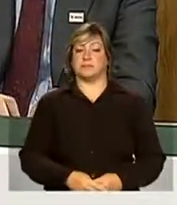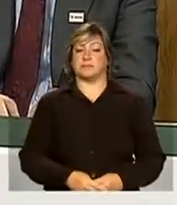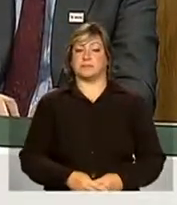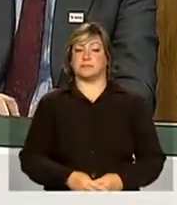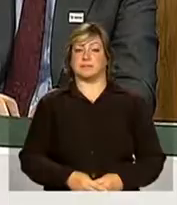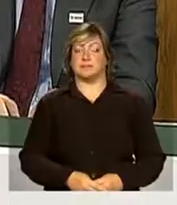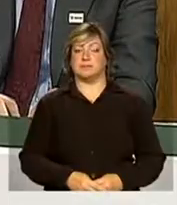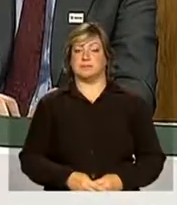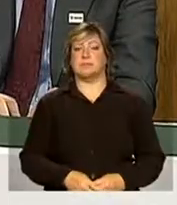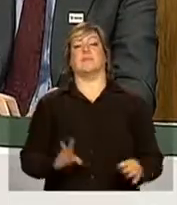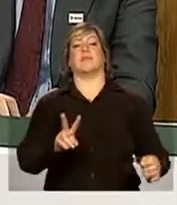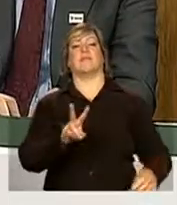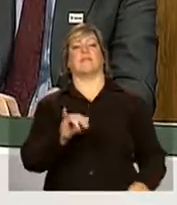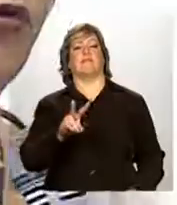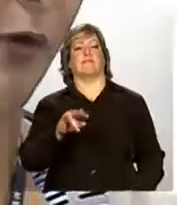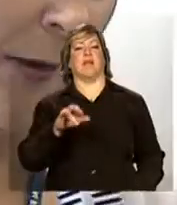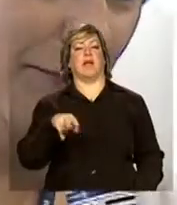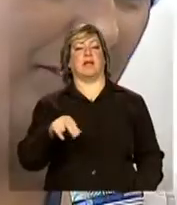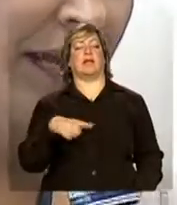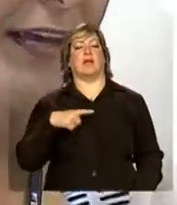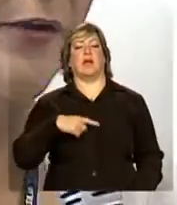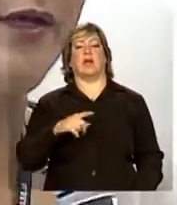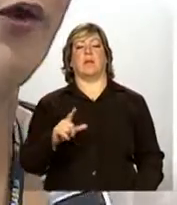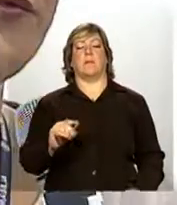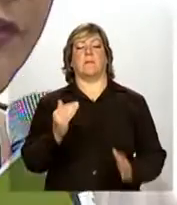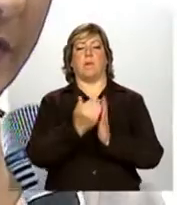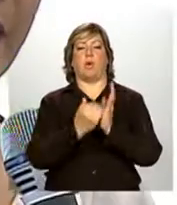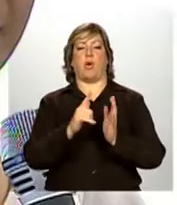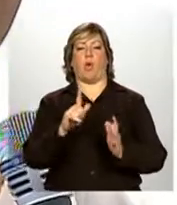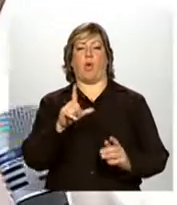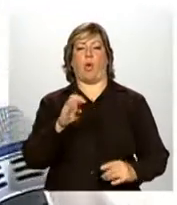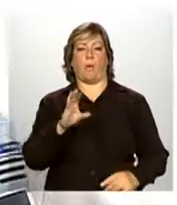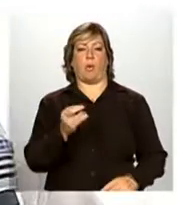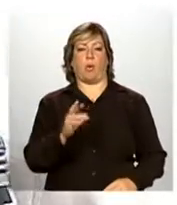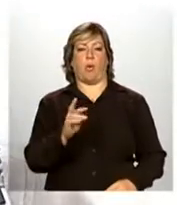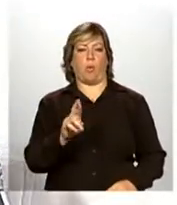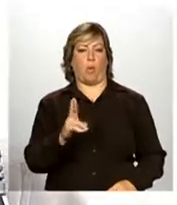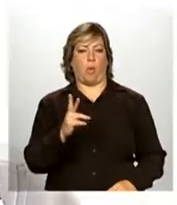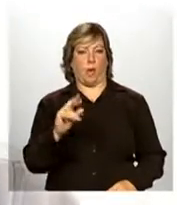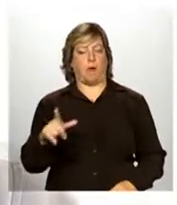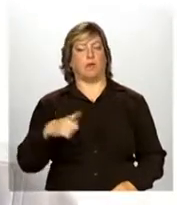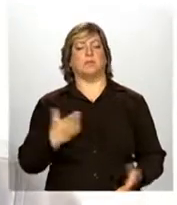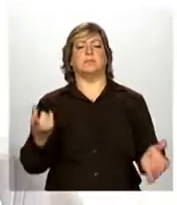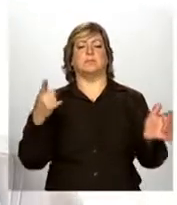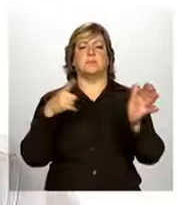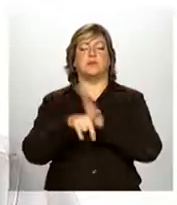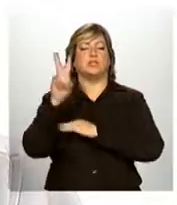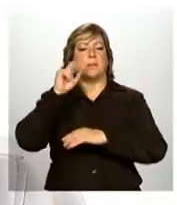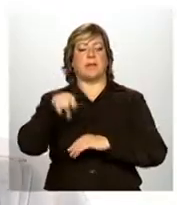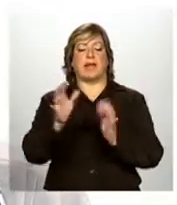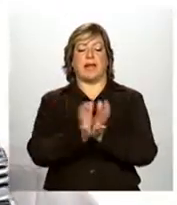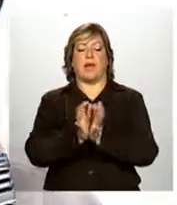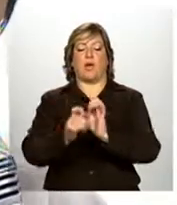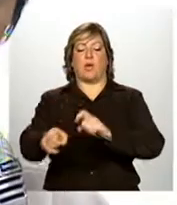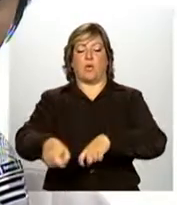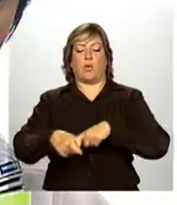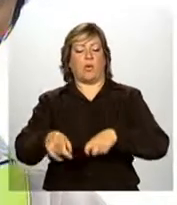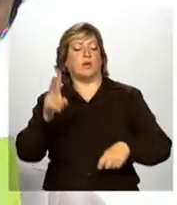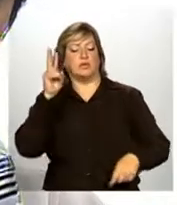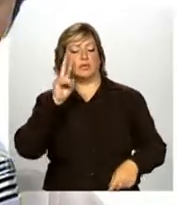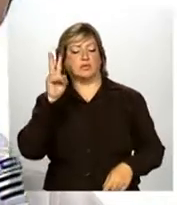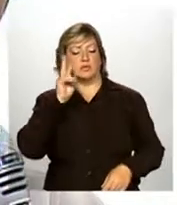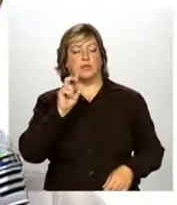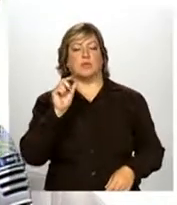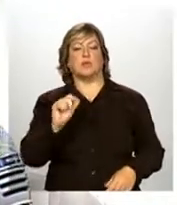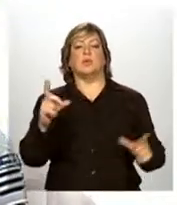É Viviane Novaes, do programa Globo Rural. E eu queria alguns esclarecimentos nessa área rural, em relação